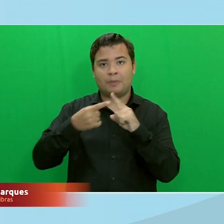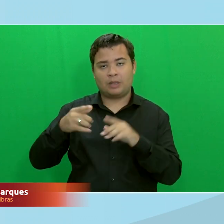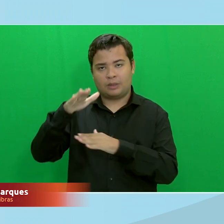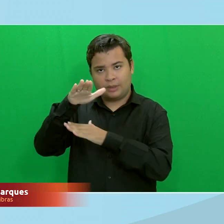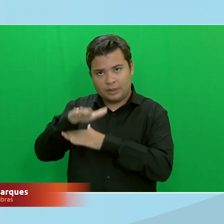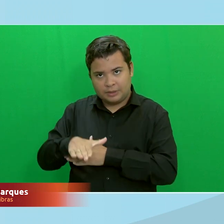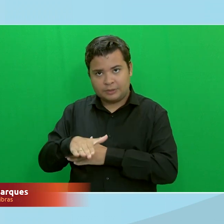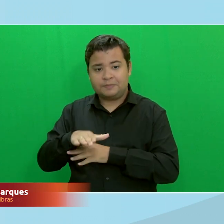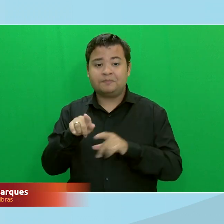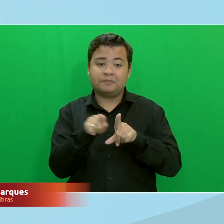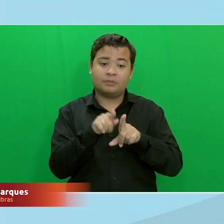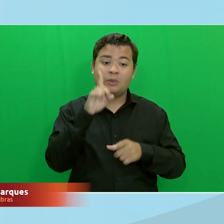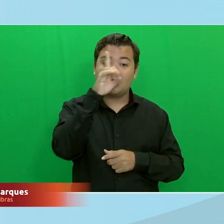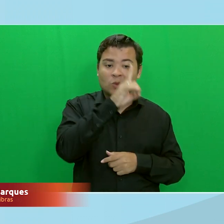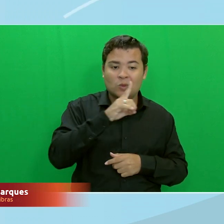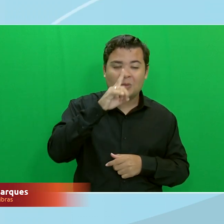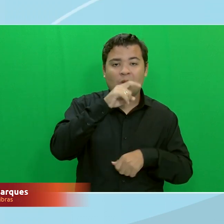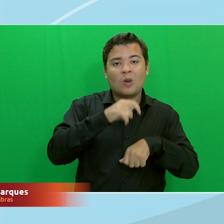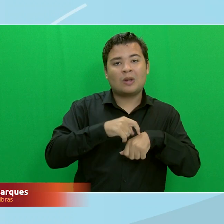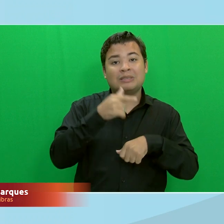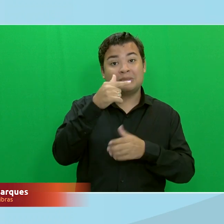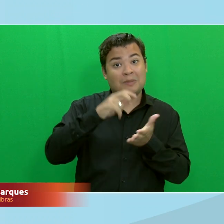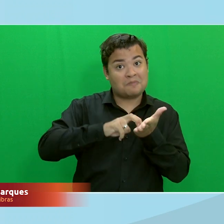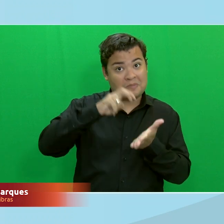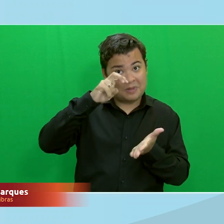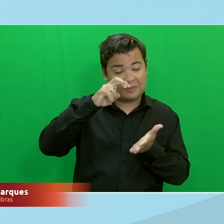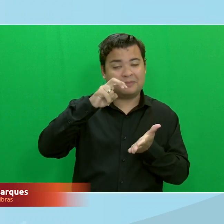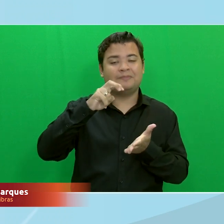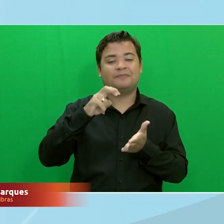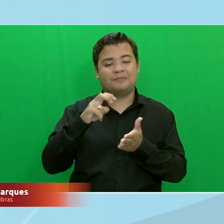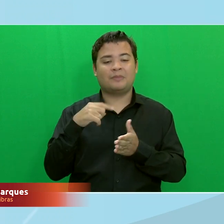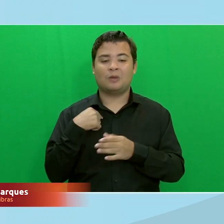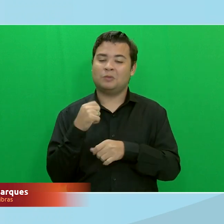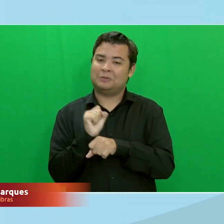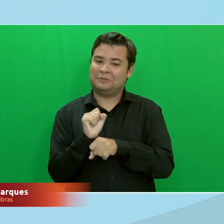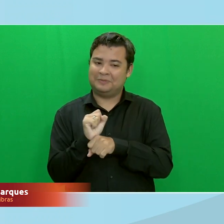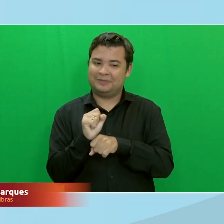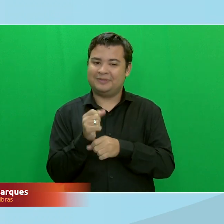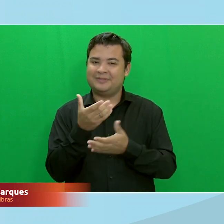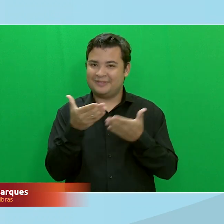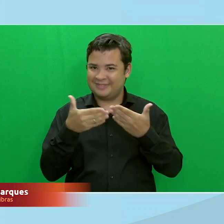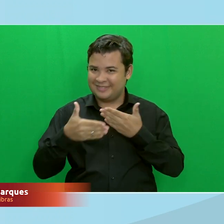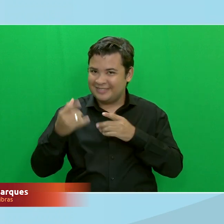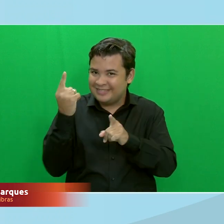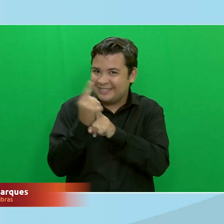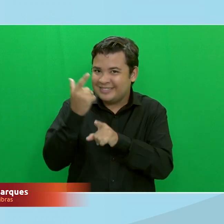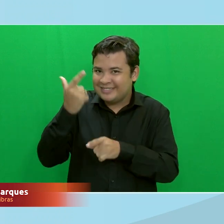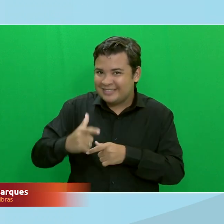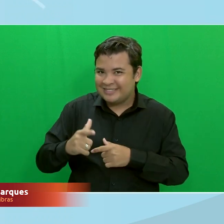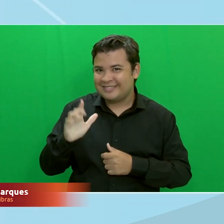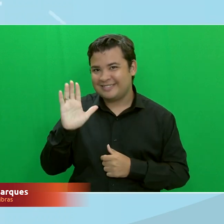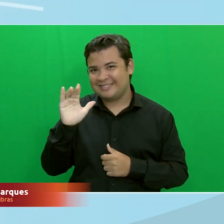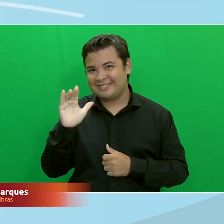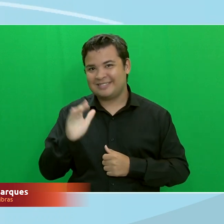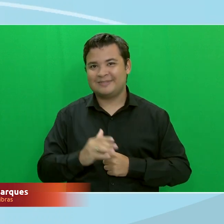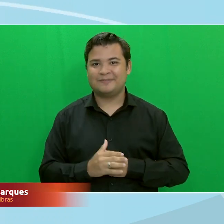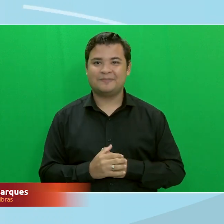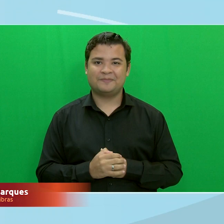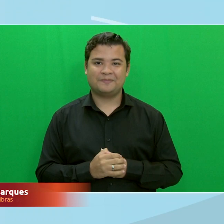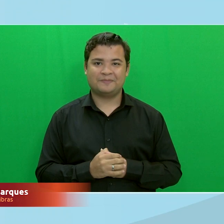tarde, também nos domingos, às 7 horas da manhã, e eu te espero no próximo programa. Até lá!